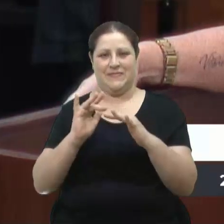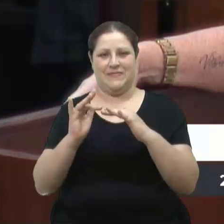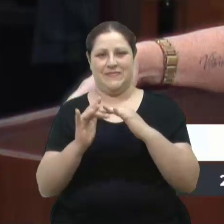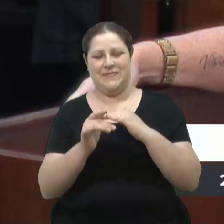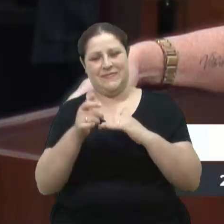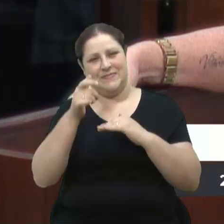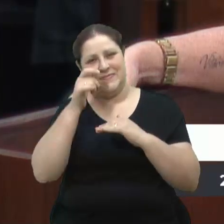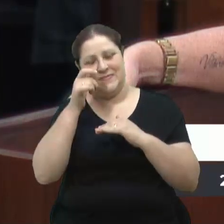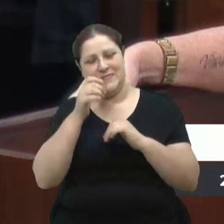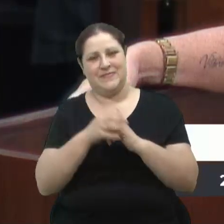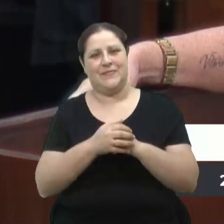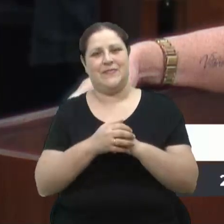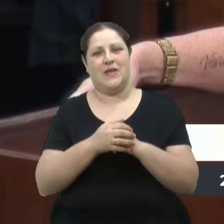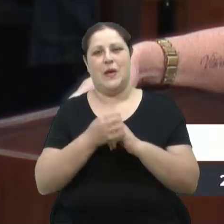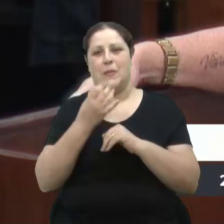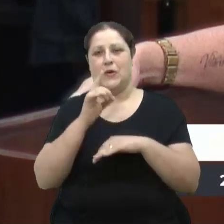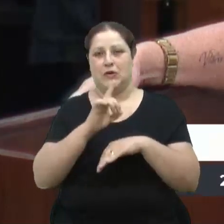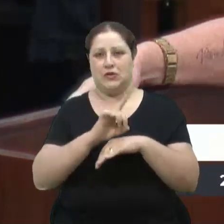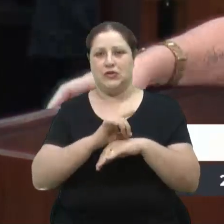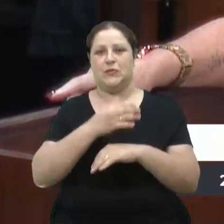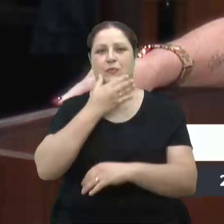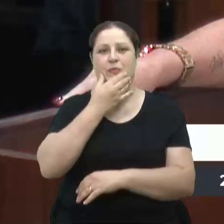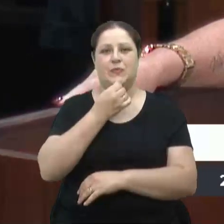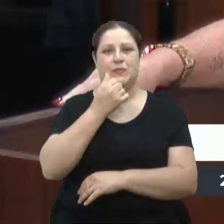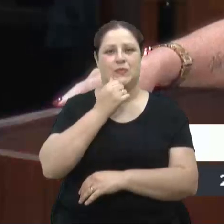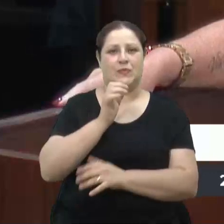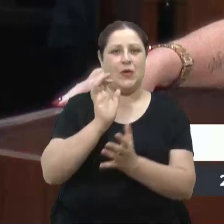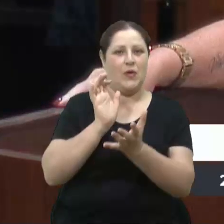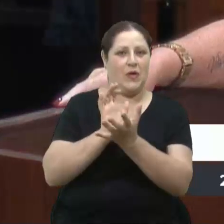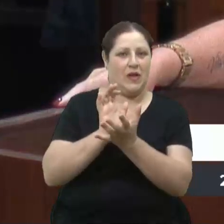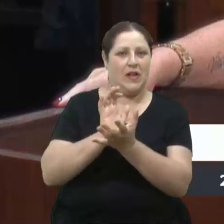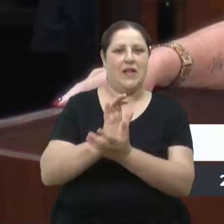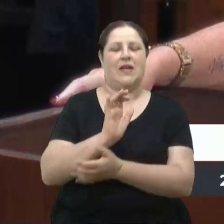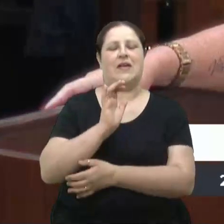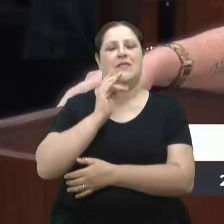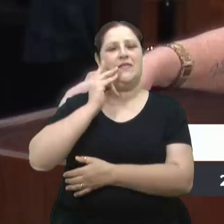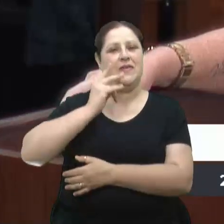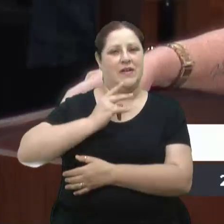Bom dia às colegas e os colegas vereadores, à mesa diretora.